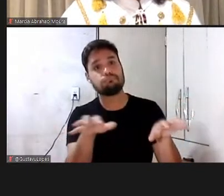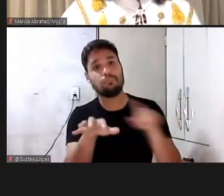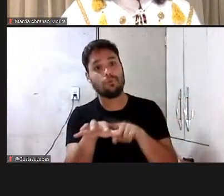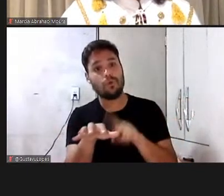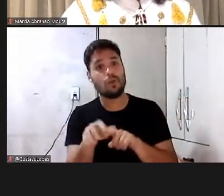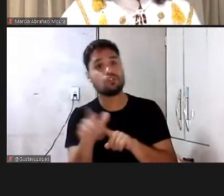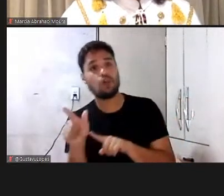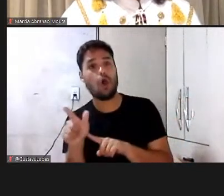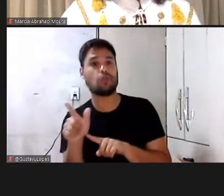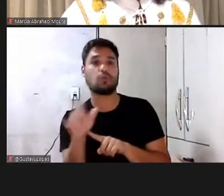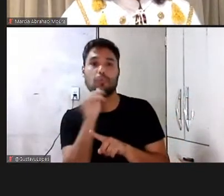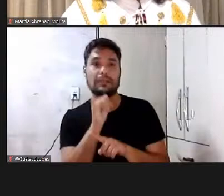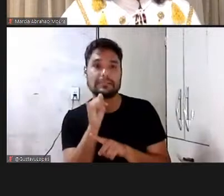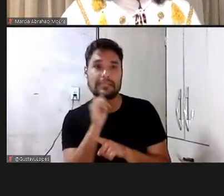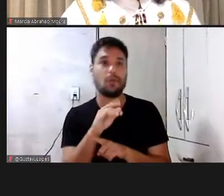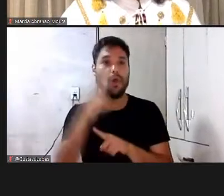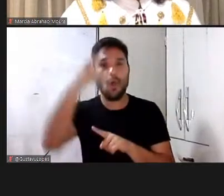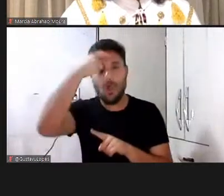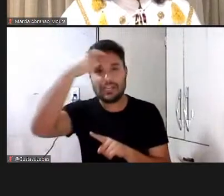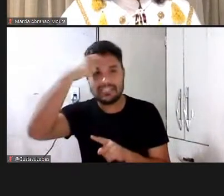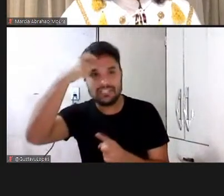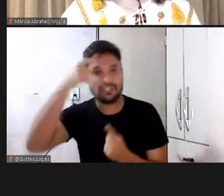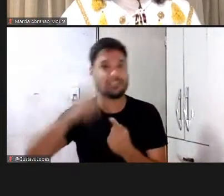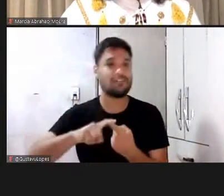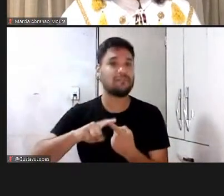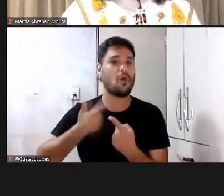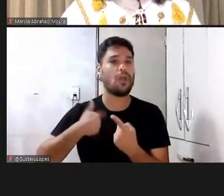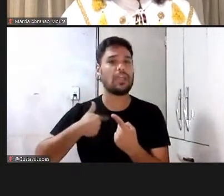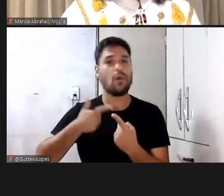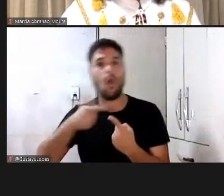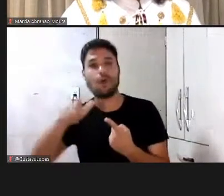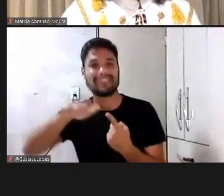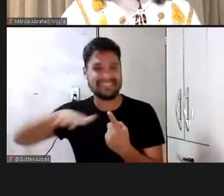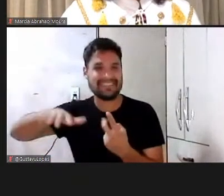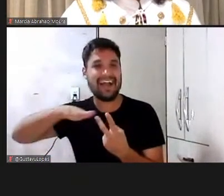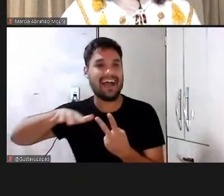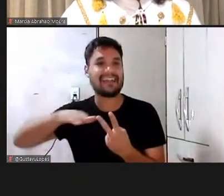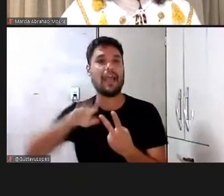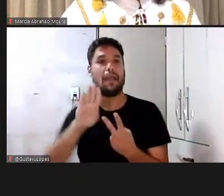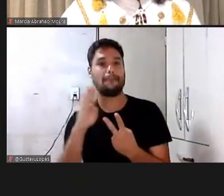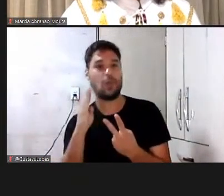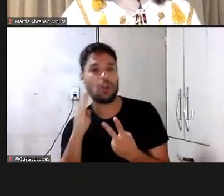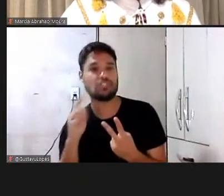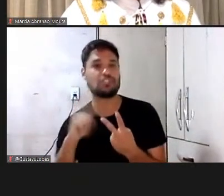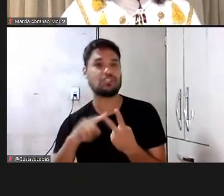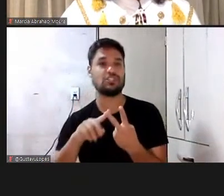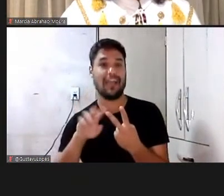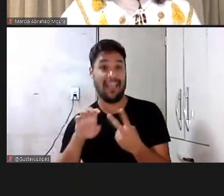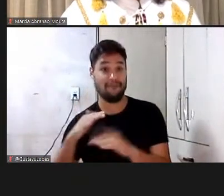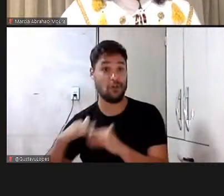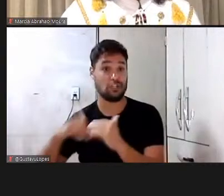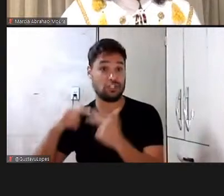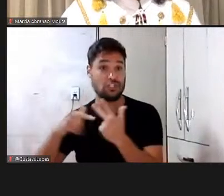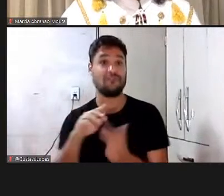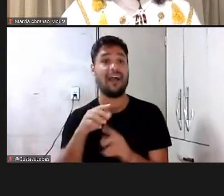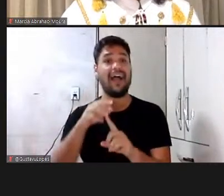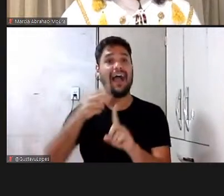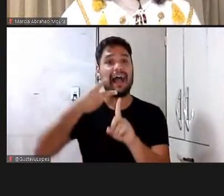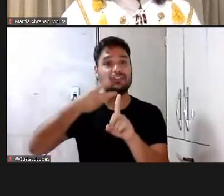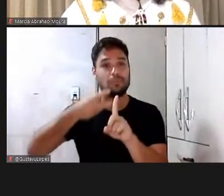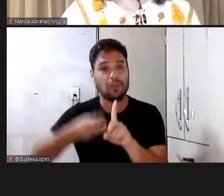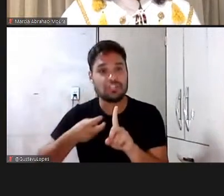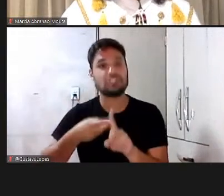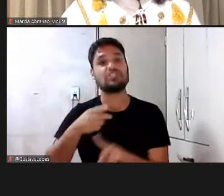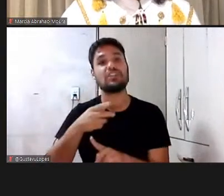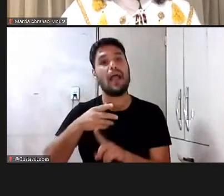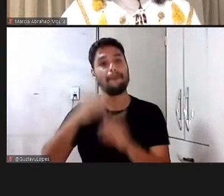fenômenos cognitivos e o diálogo com outras áreas, como a biologia evolutiva, a antropologia, a psicologia